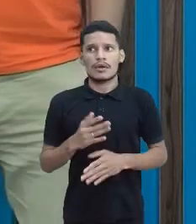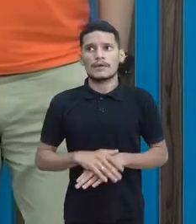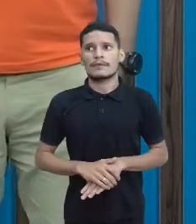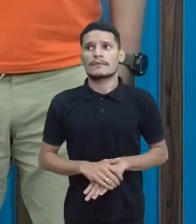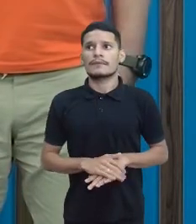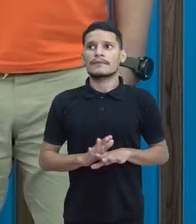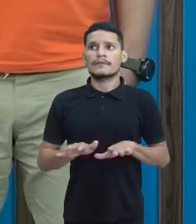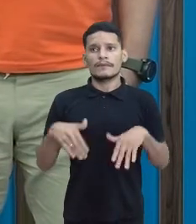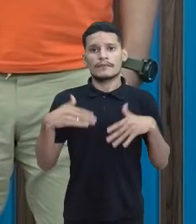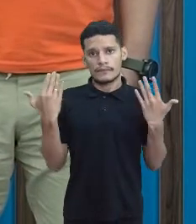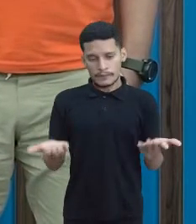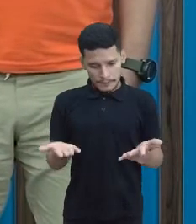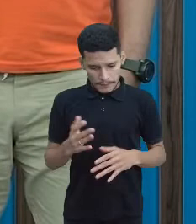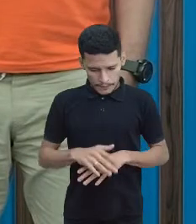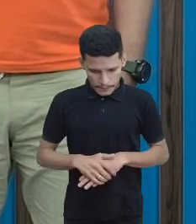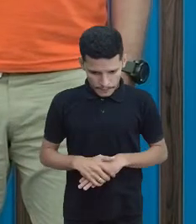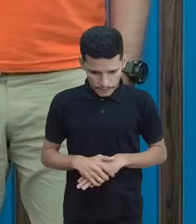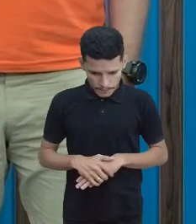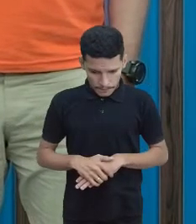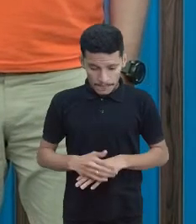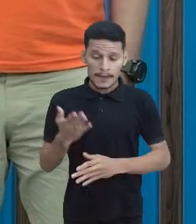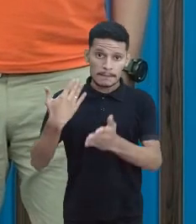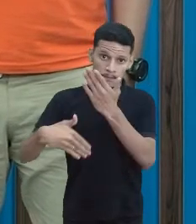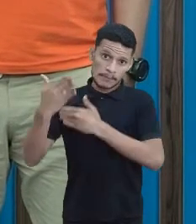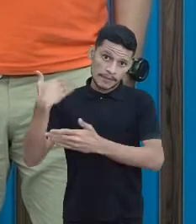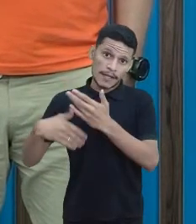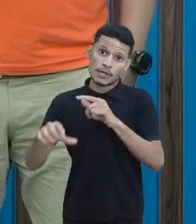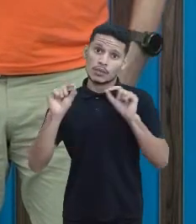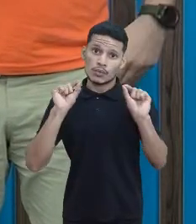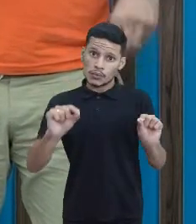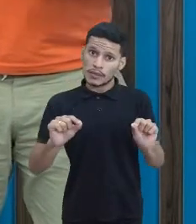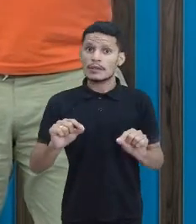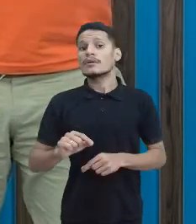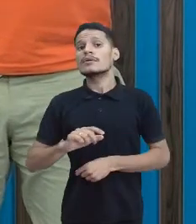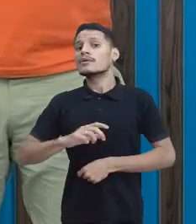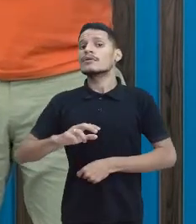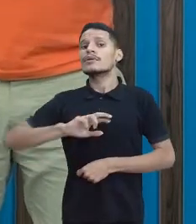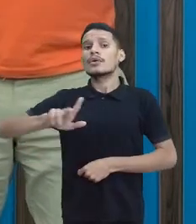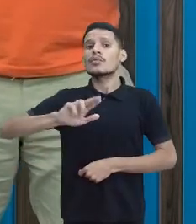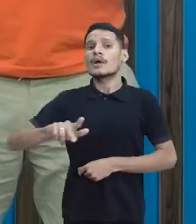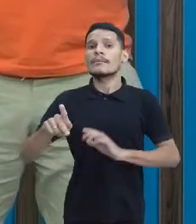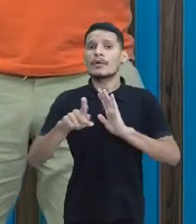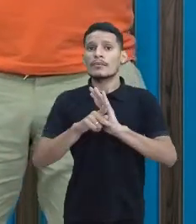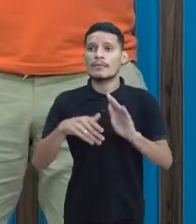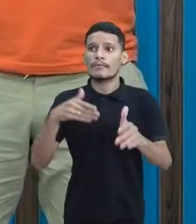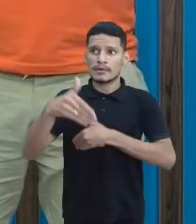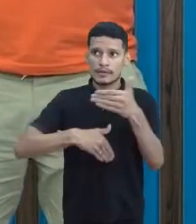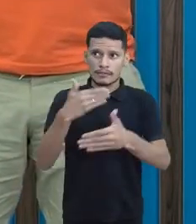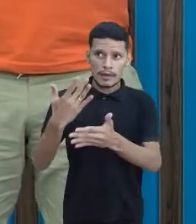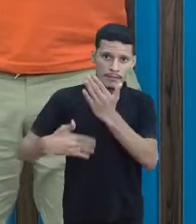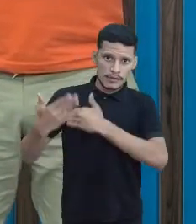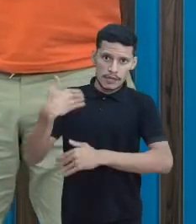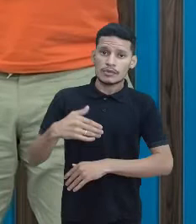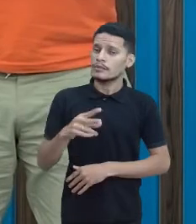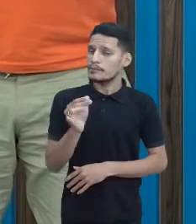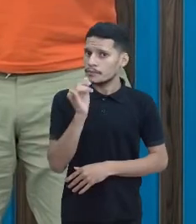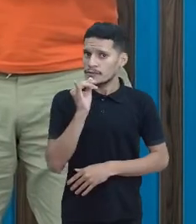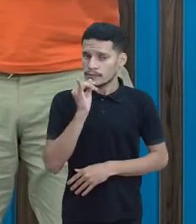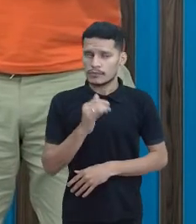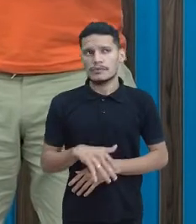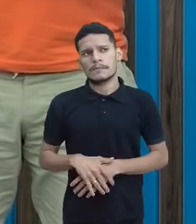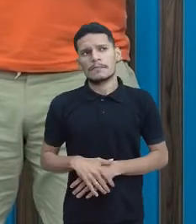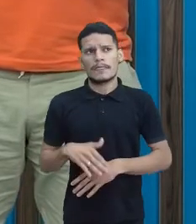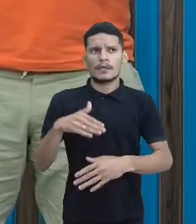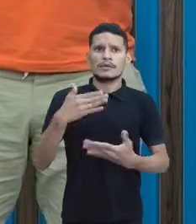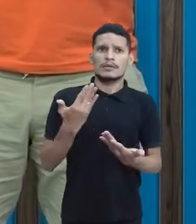olha, no passado, não quer dizer exatamente o passado, quer dizer também o particípio passado. Então, lembrando a você, então, sei lá,